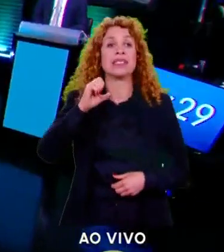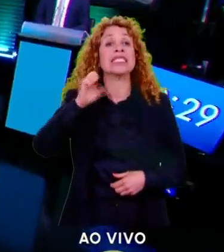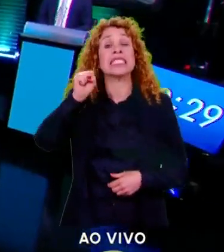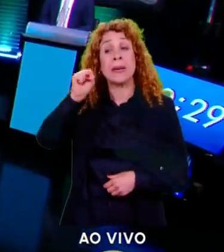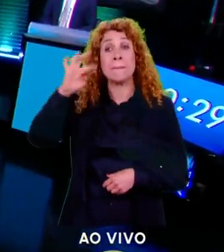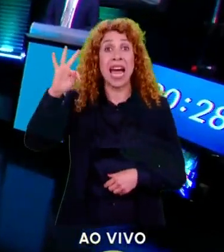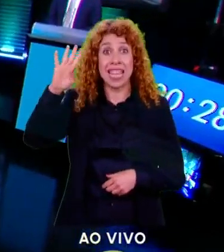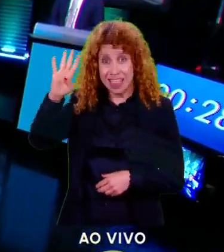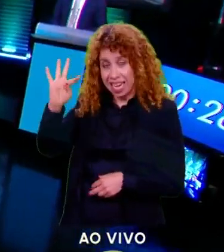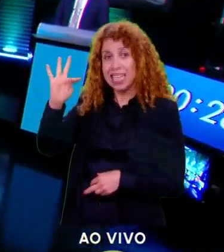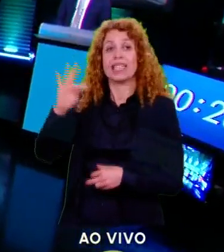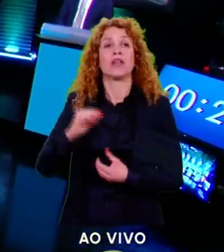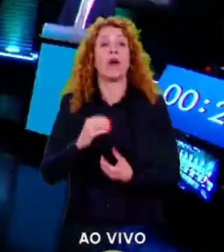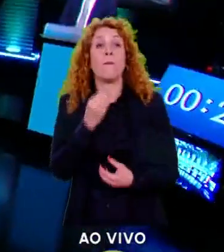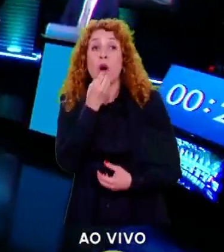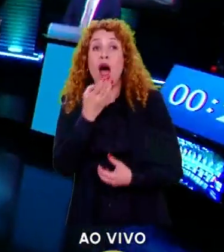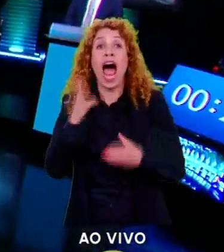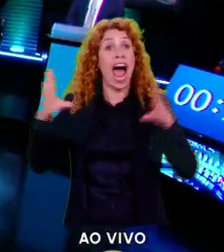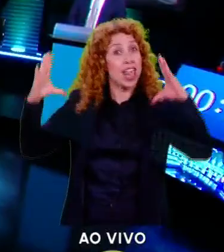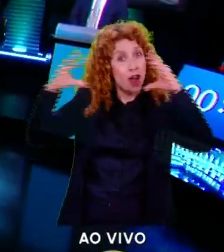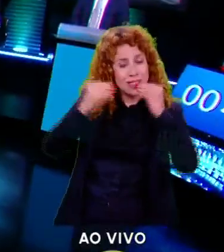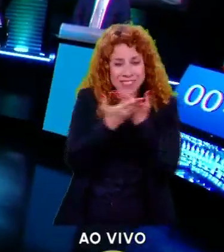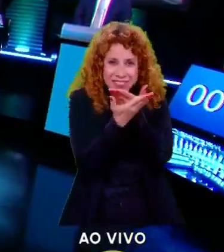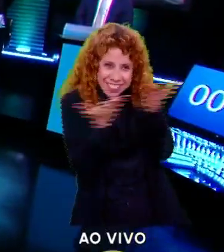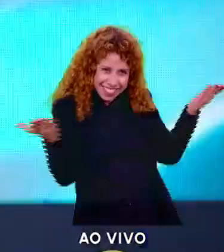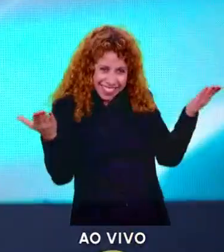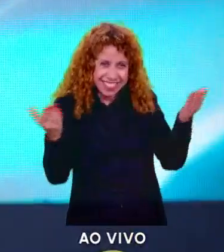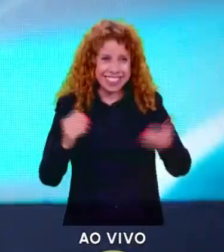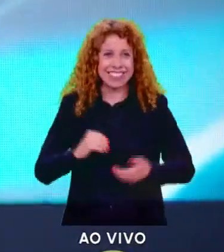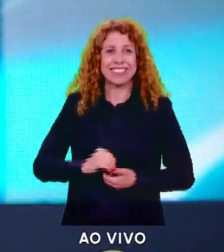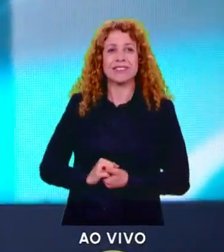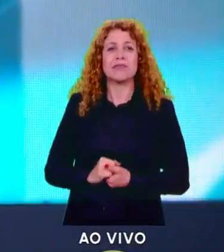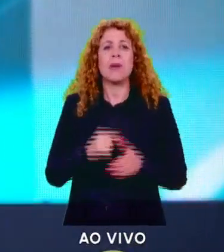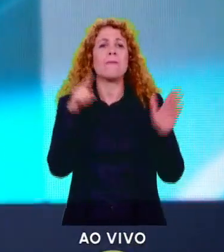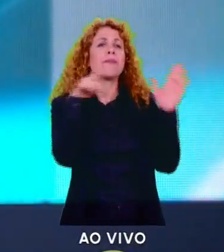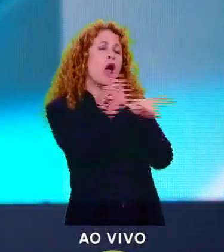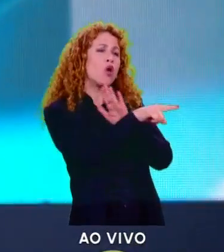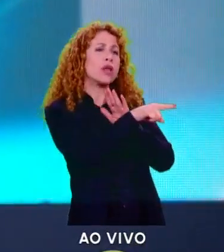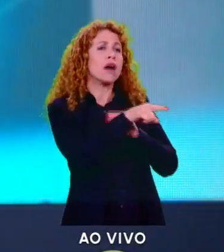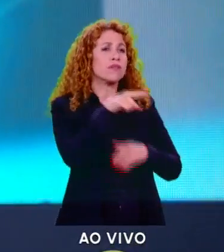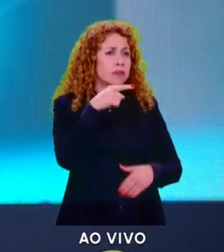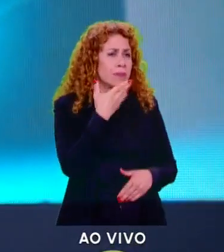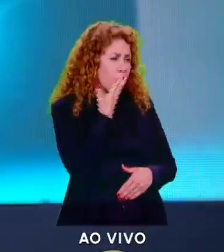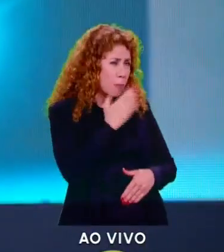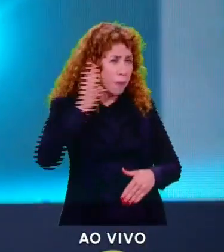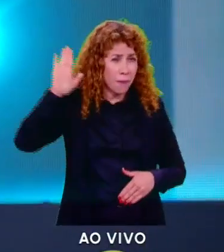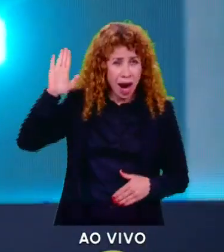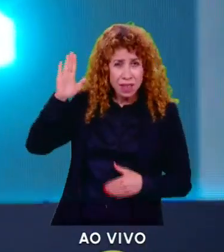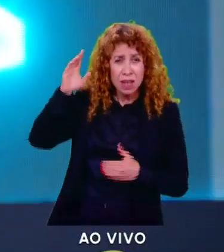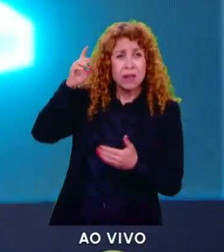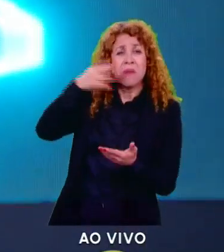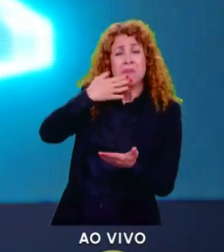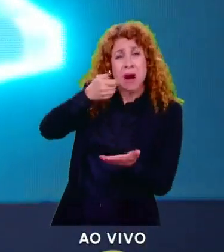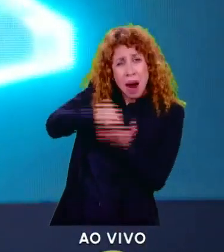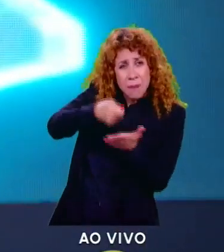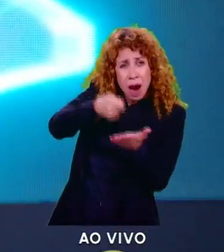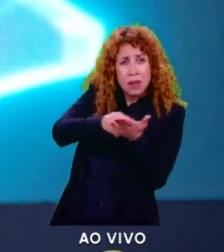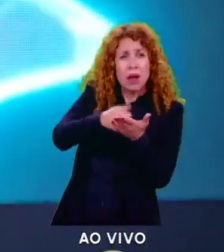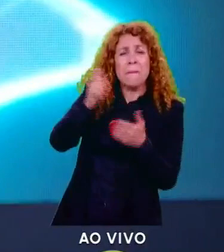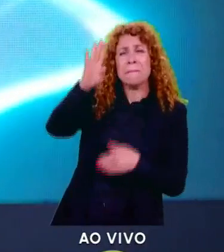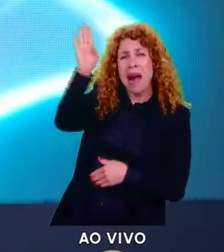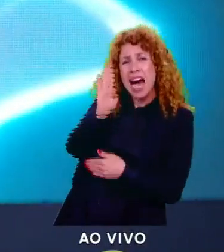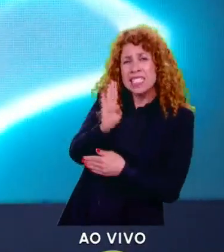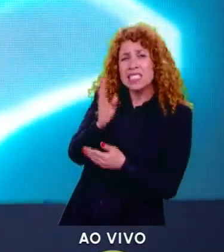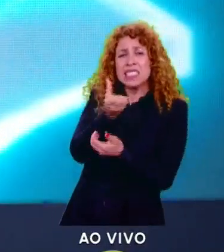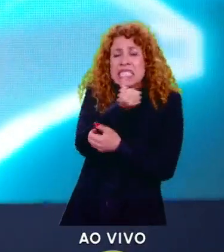candidato boa noite para todo mundo que tá em casa também candidato o senhor promete continuar pagando o auxílio Brasil de r$ 600 caso o Senhor seja reeleito mas por enquanto